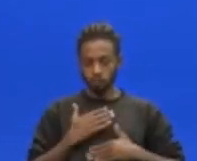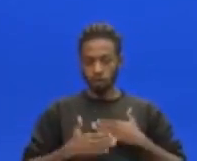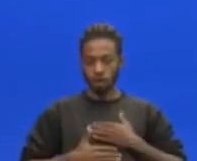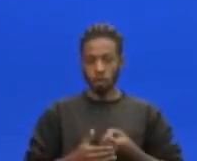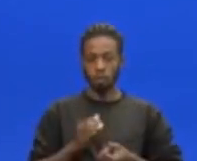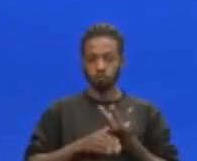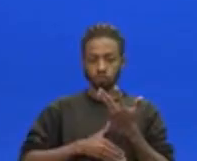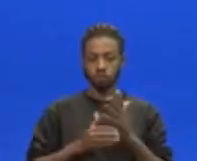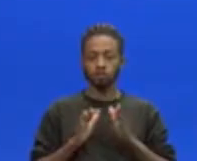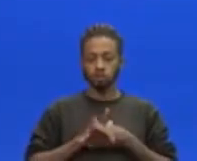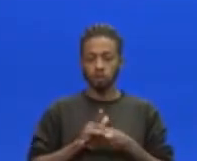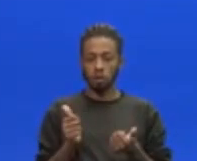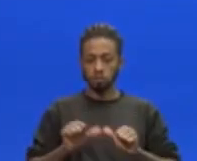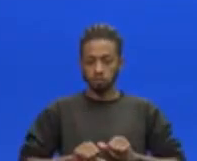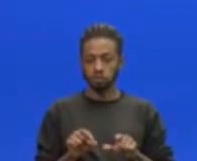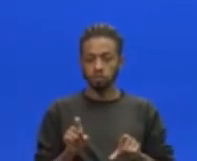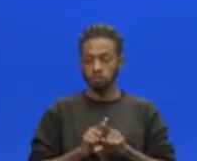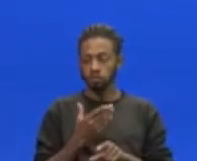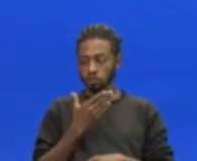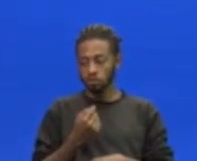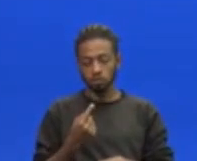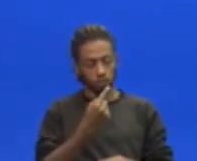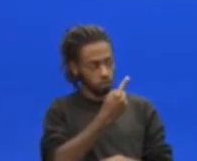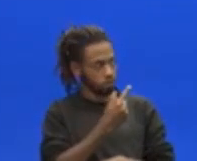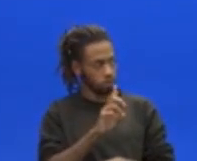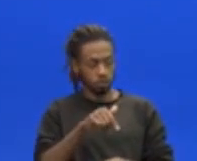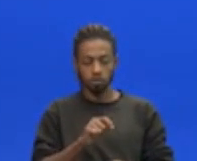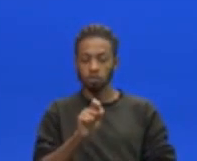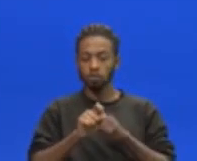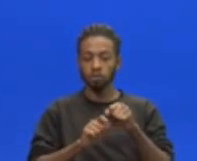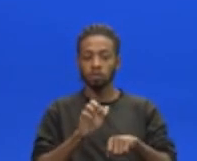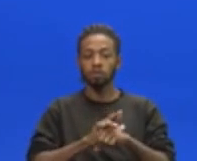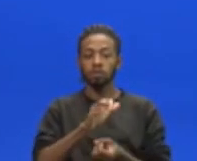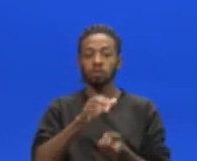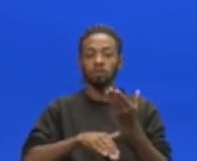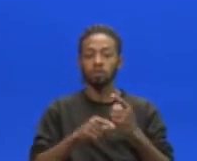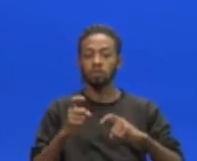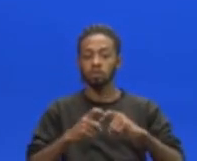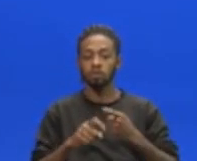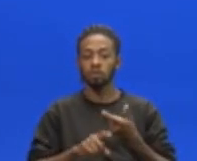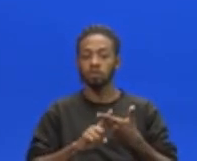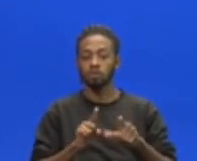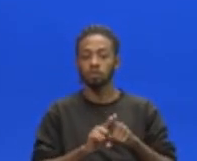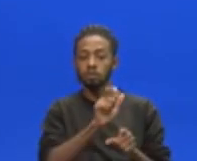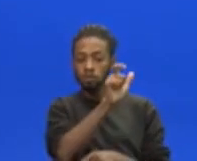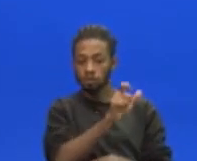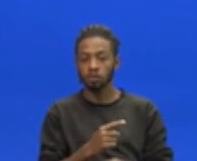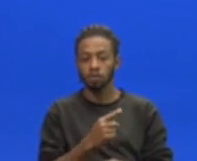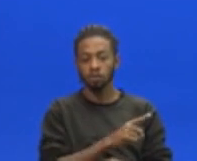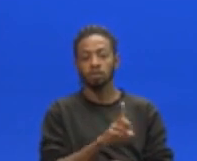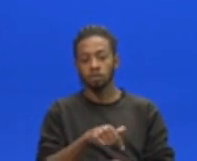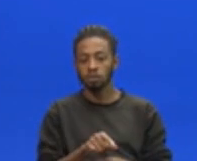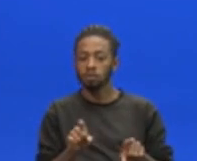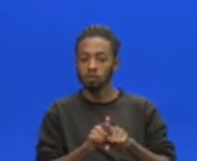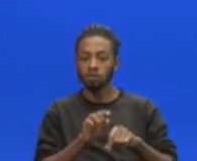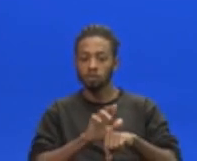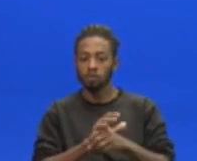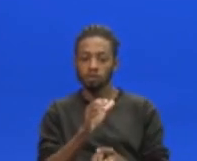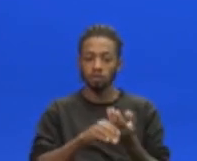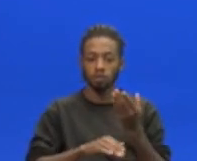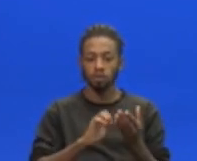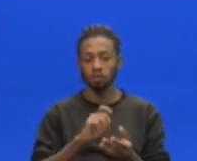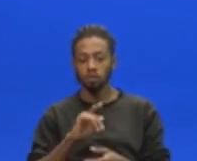Então, como eu disse, Hipócrates é o pai da medicina, é considerado por alguns também o pai da epidemiologia e também, então,